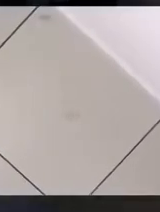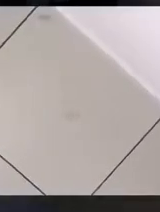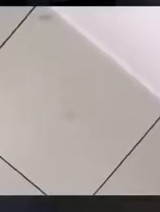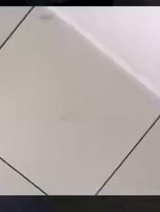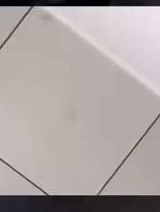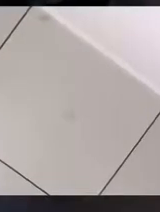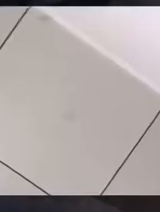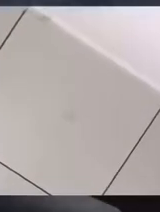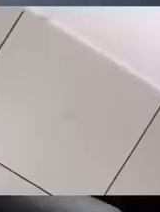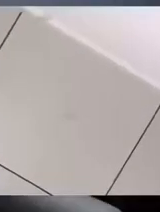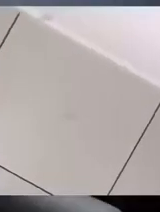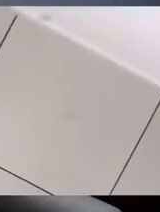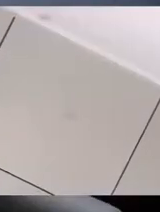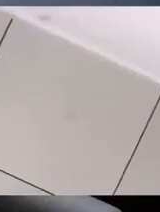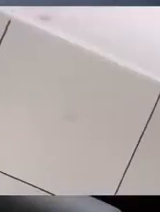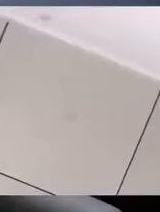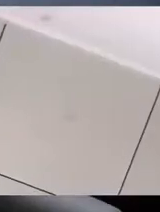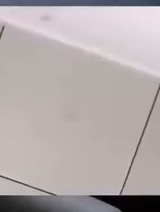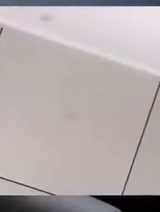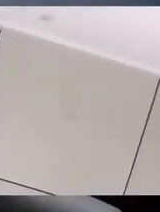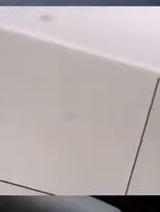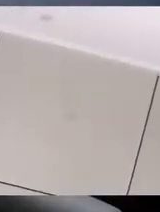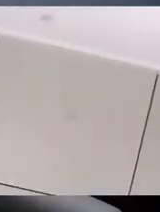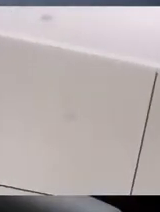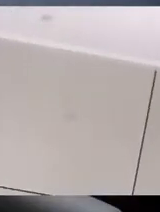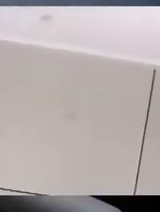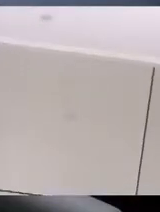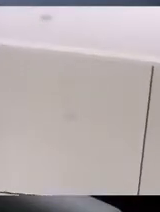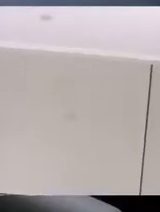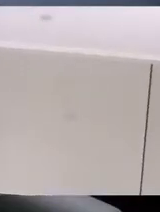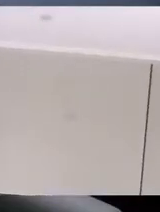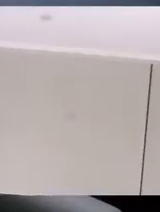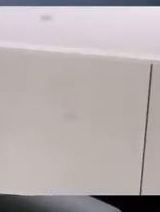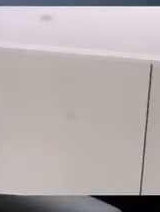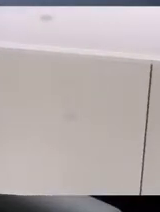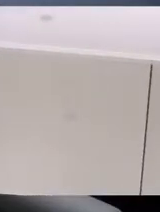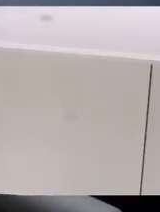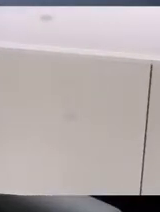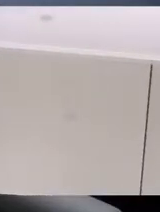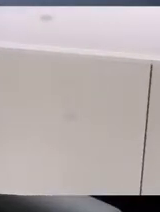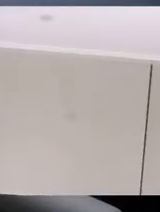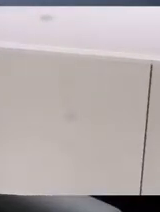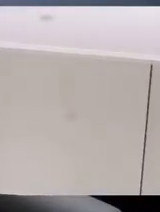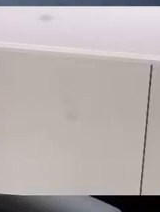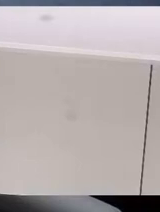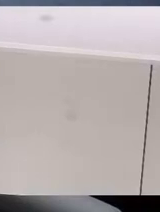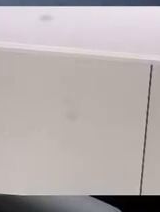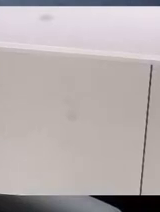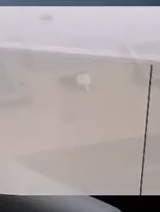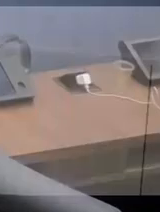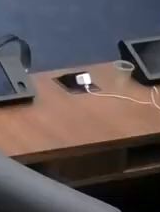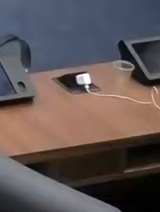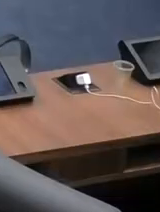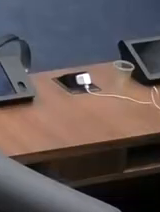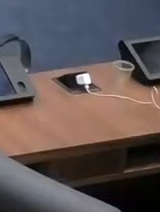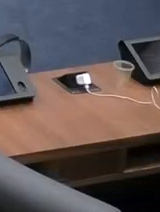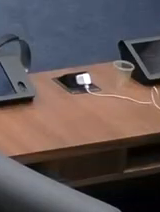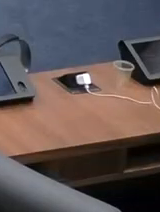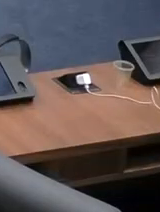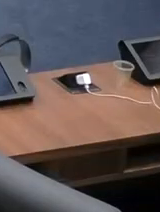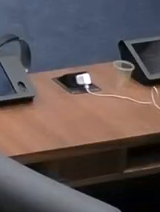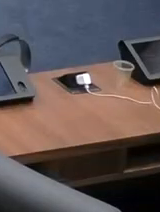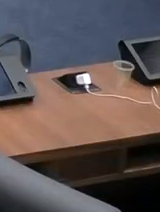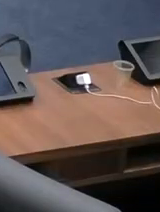que levaram a Cedae a passar vergonha aquele foi o cenário que preparou o terreno para a privatização